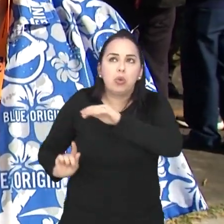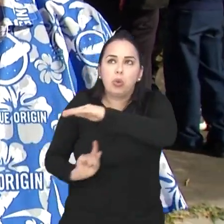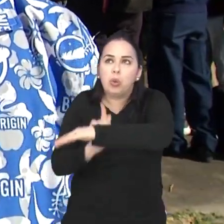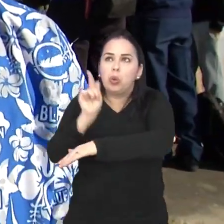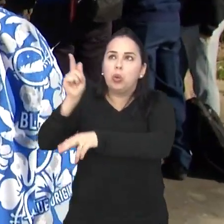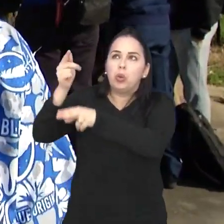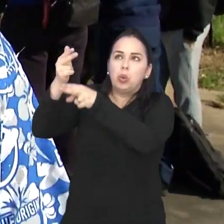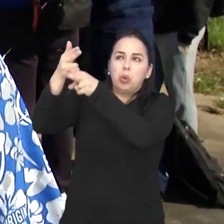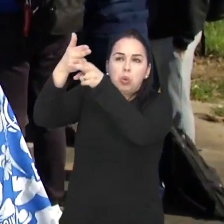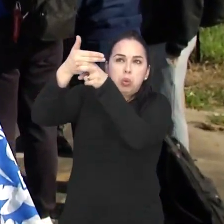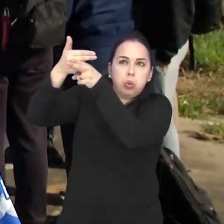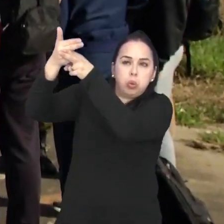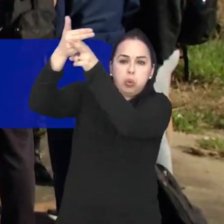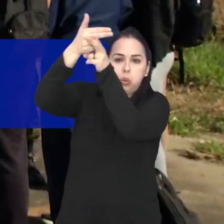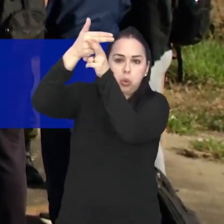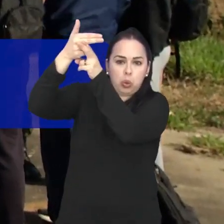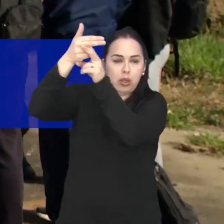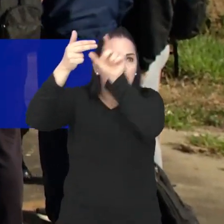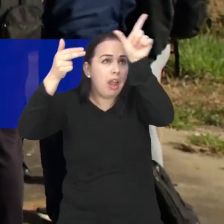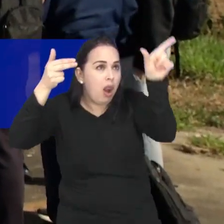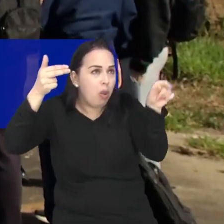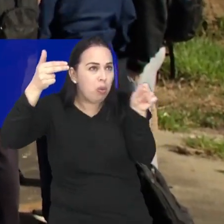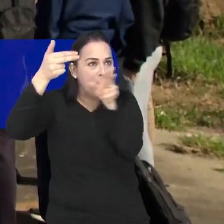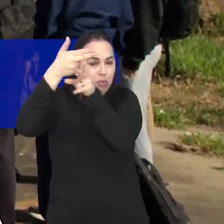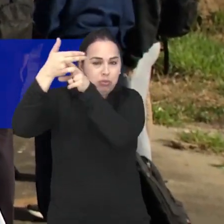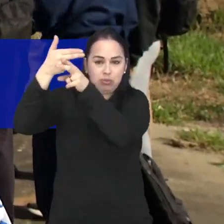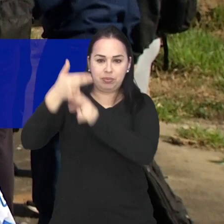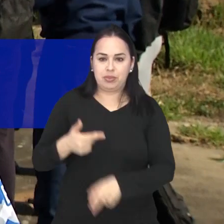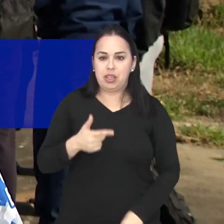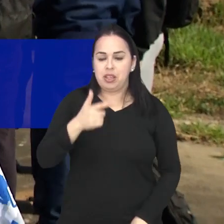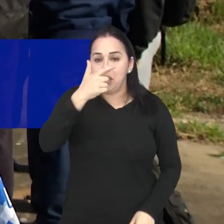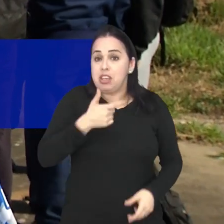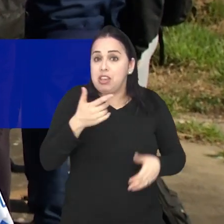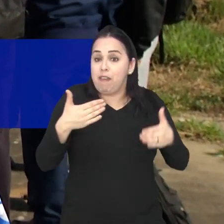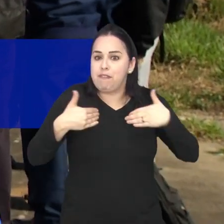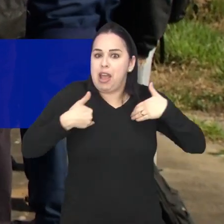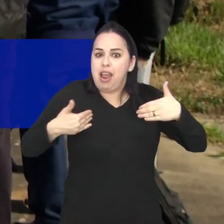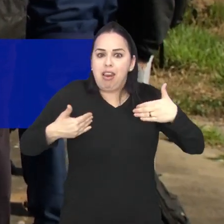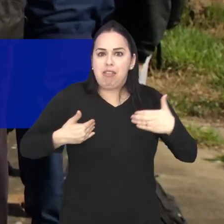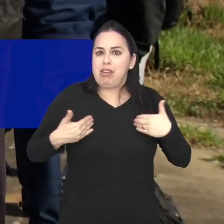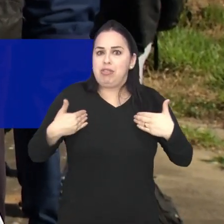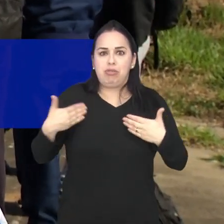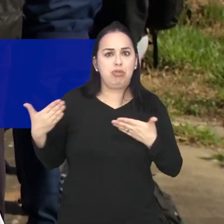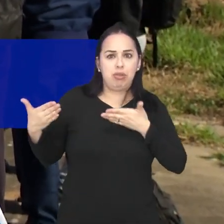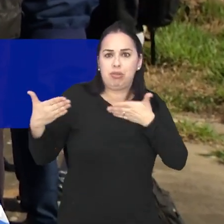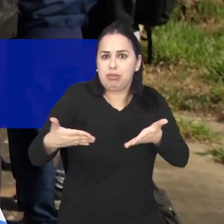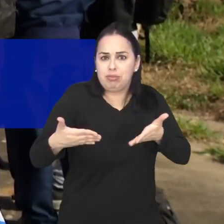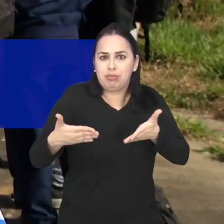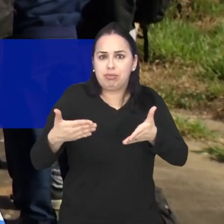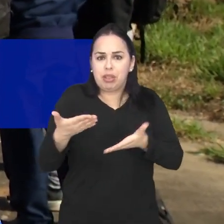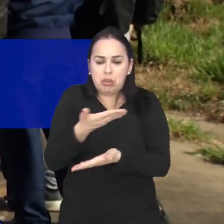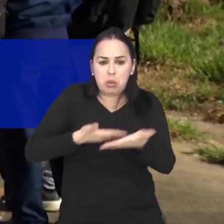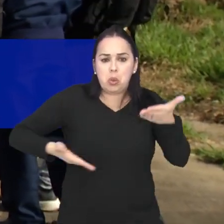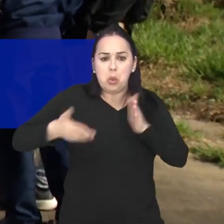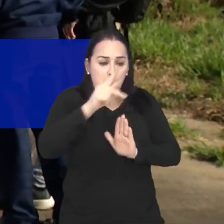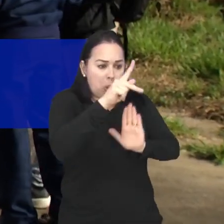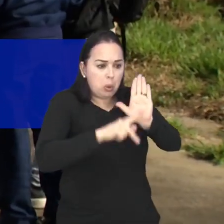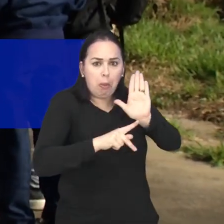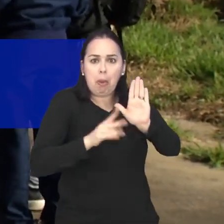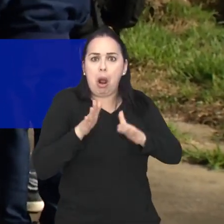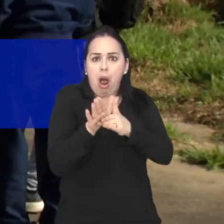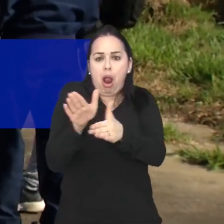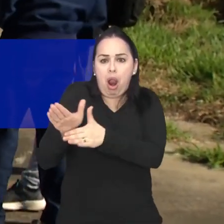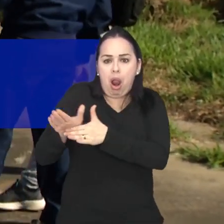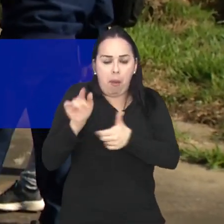para explorar o redor da Lua. So I've been fortunate to be involved with a large number of different space projects